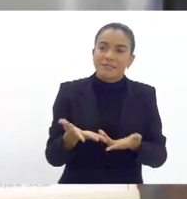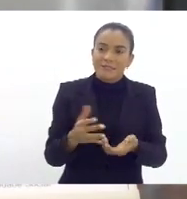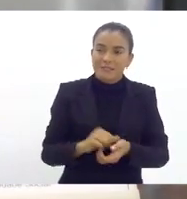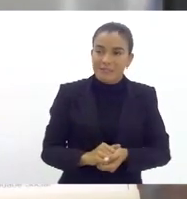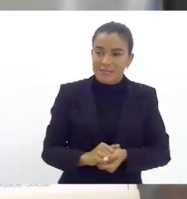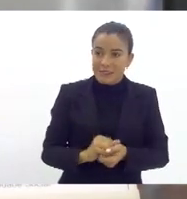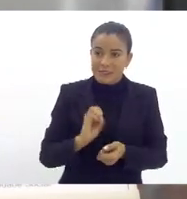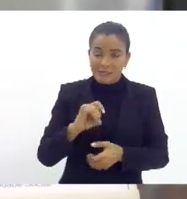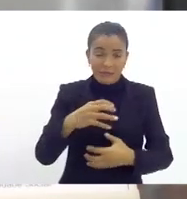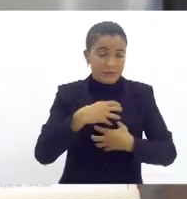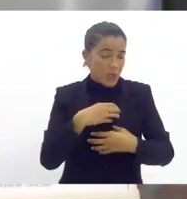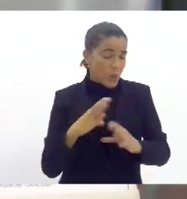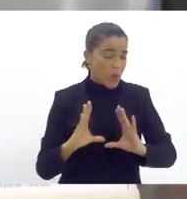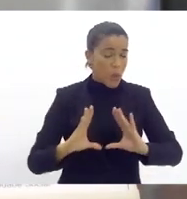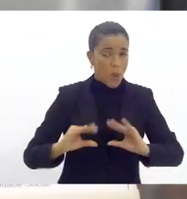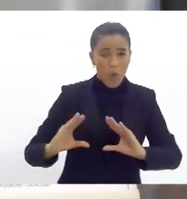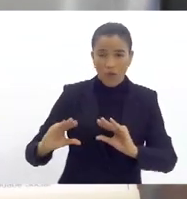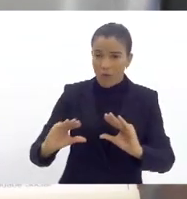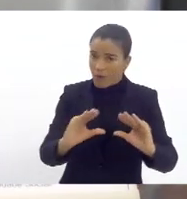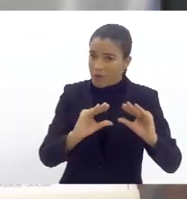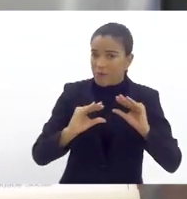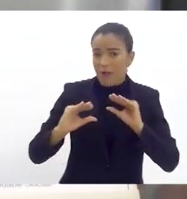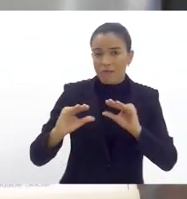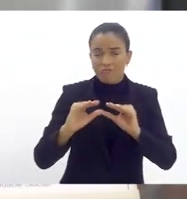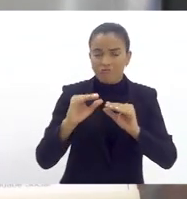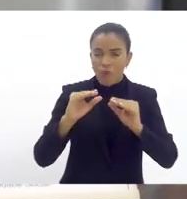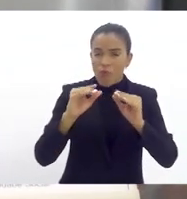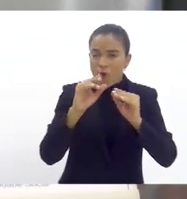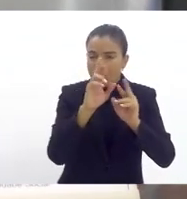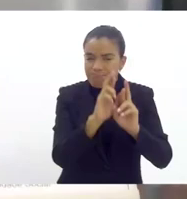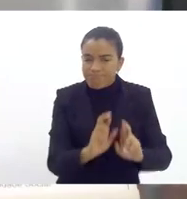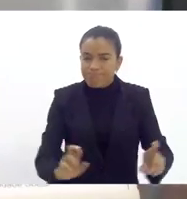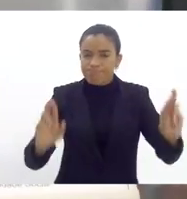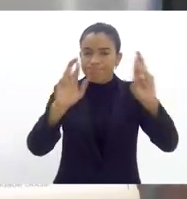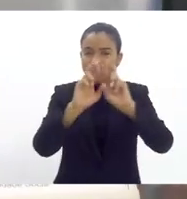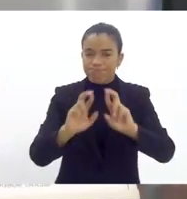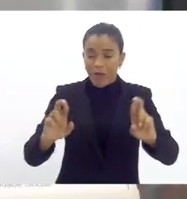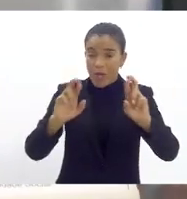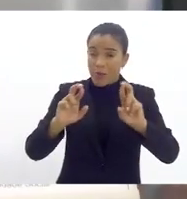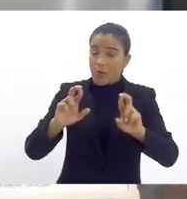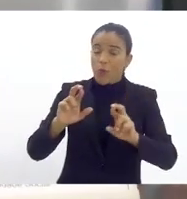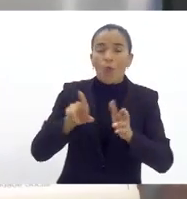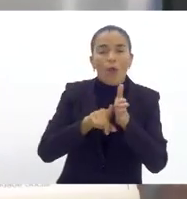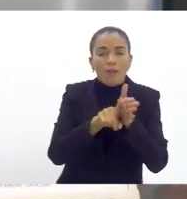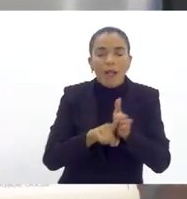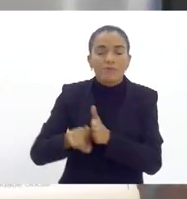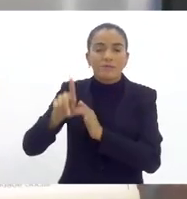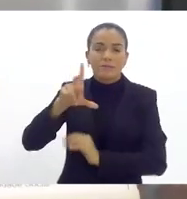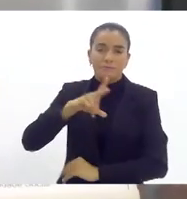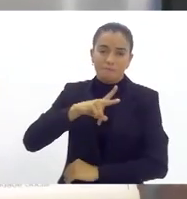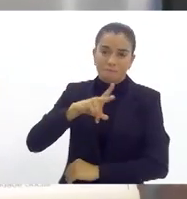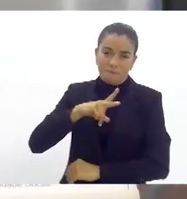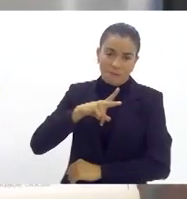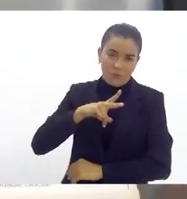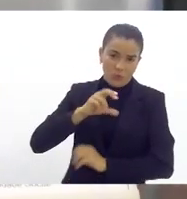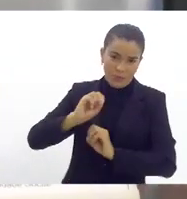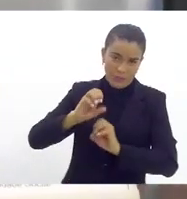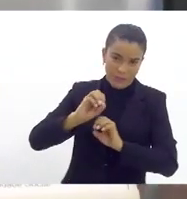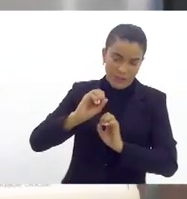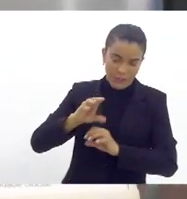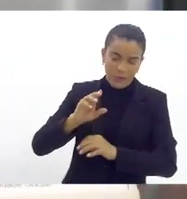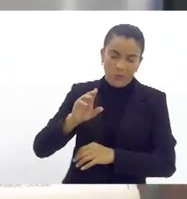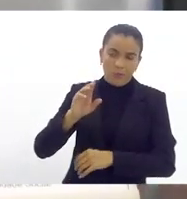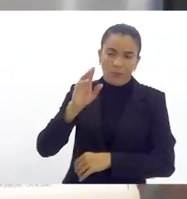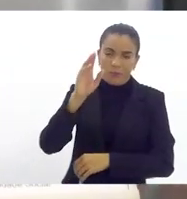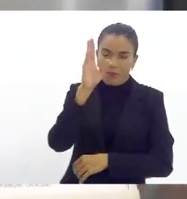se sintam confortáveis para uma análise mais Geral do ensino superior privado no país queria ouvir